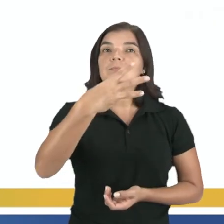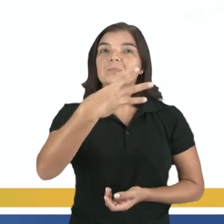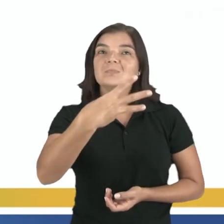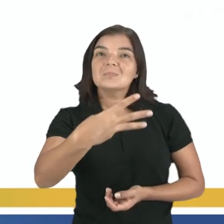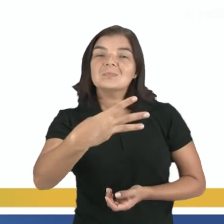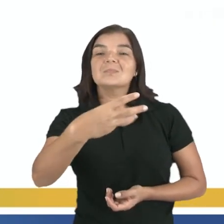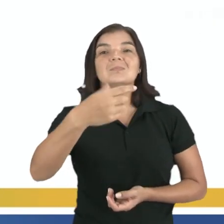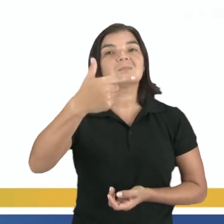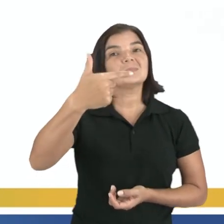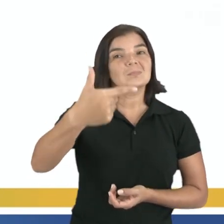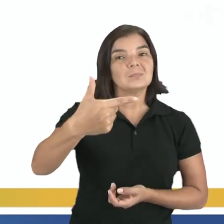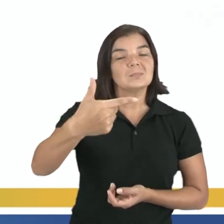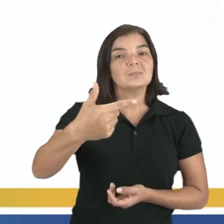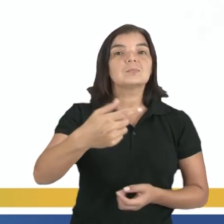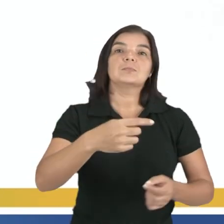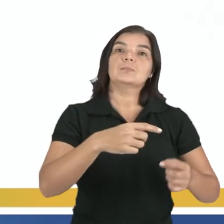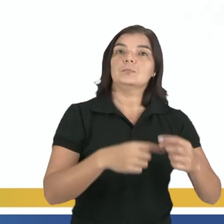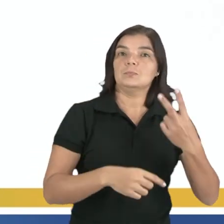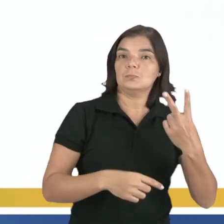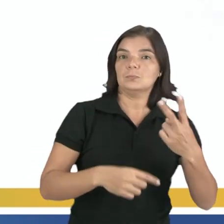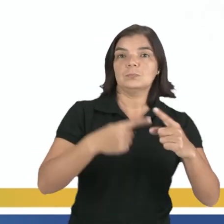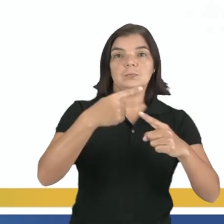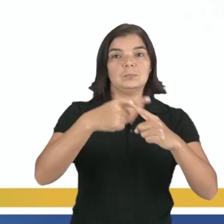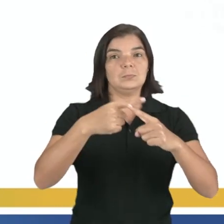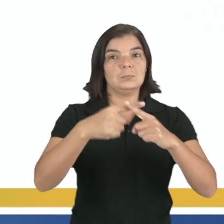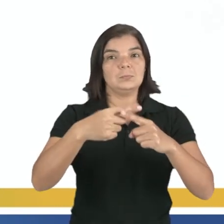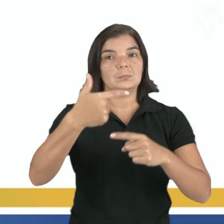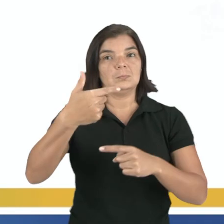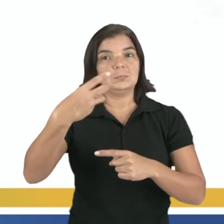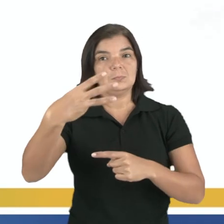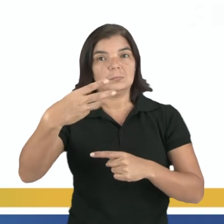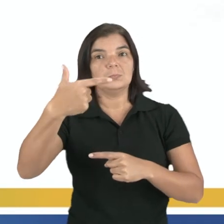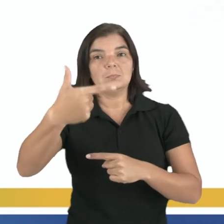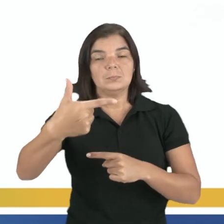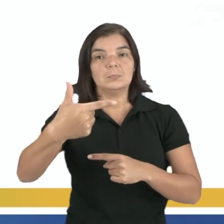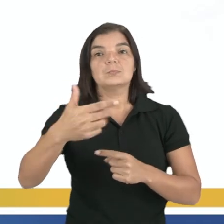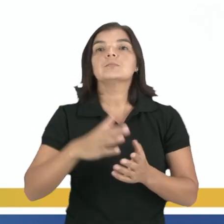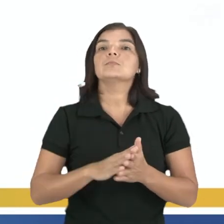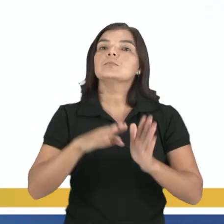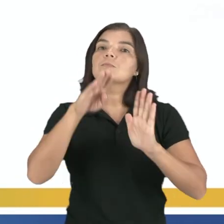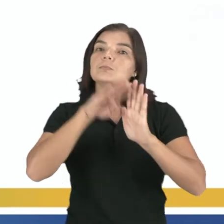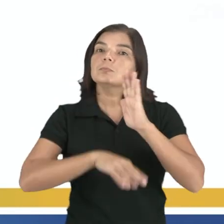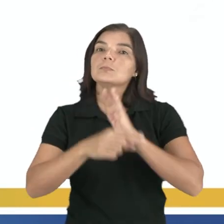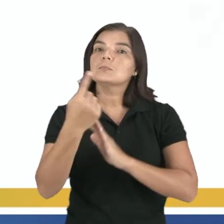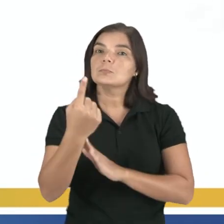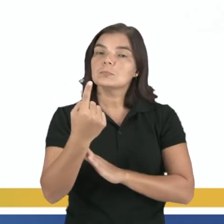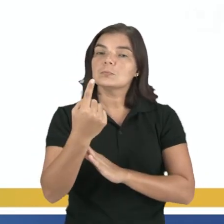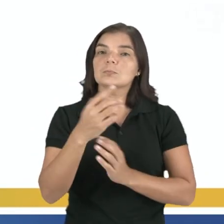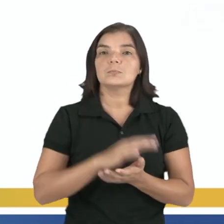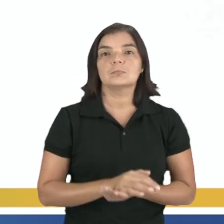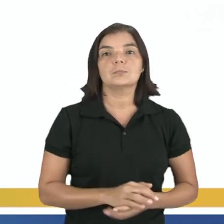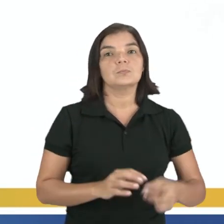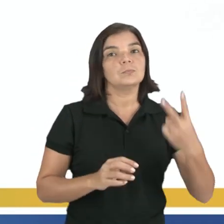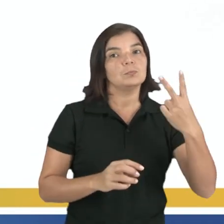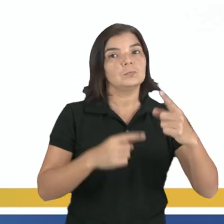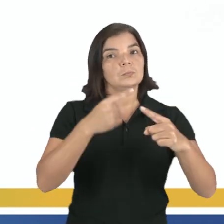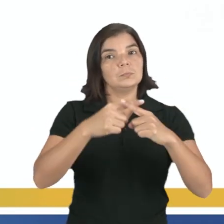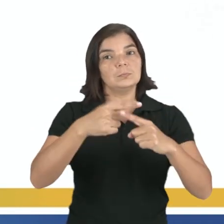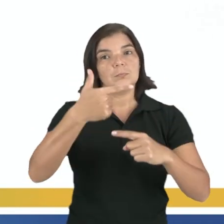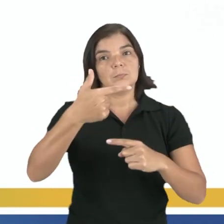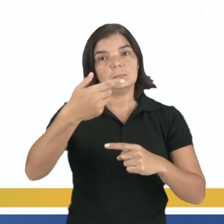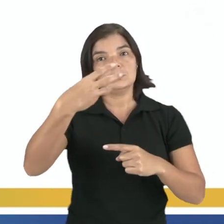multiplicar 2 por 32 e depois desse produto subtrair 1. 2 vezes 32